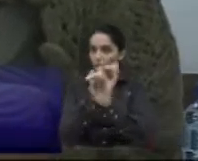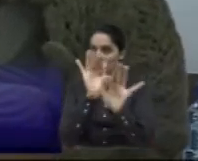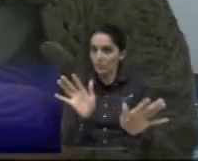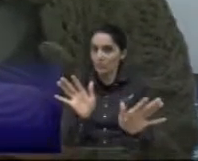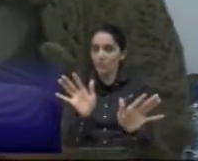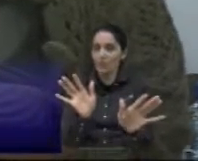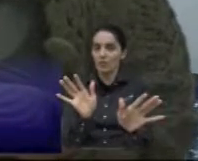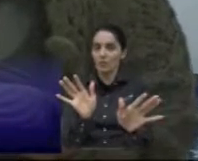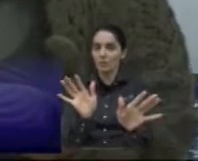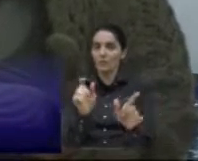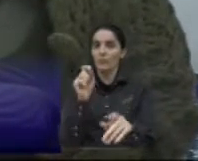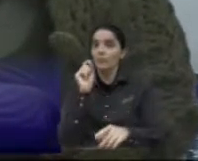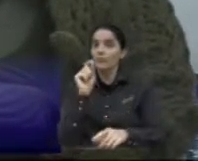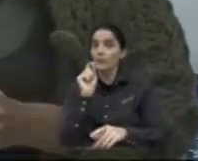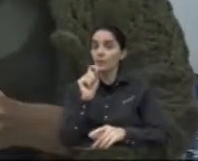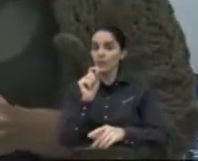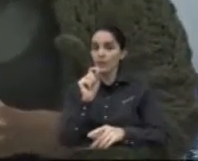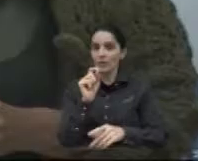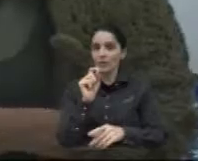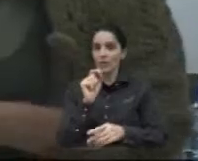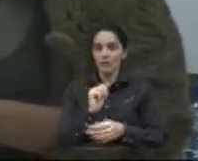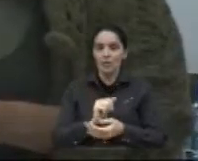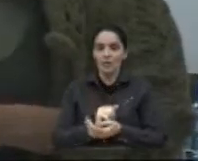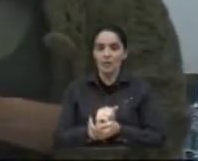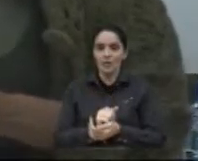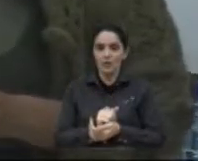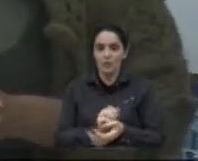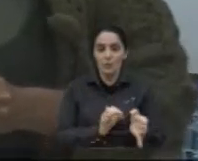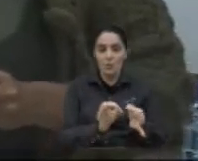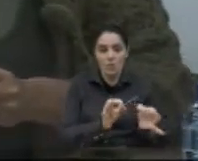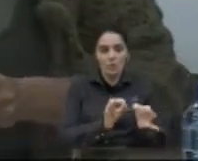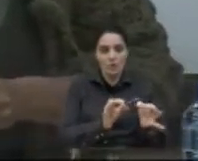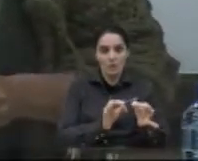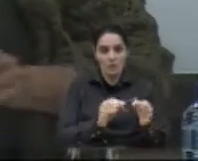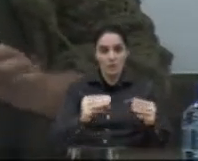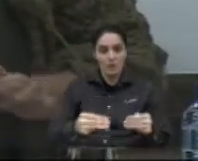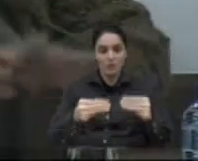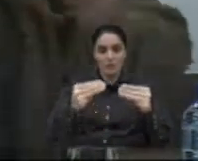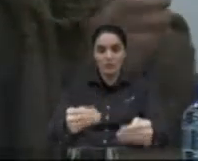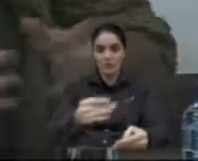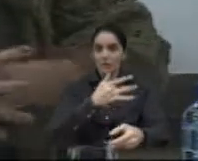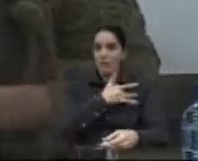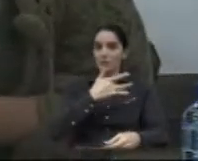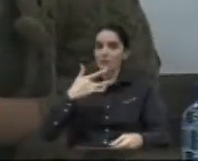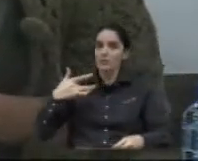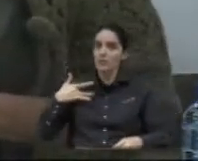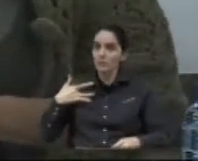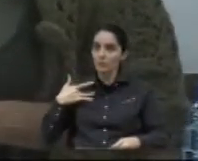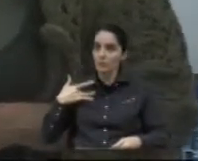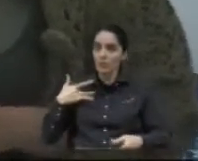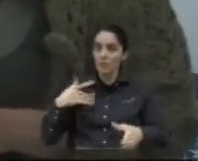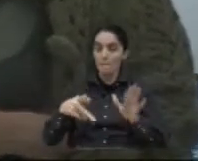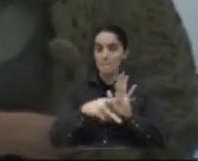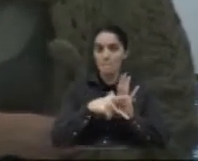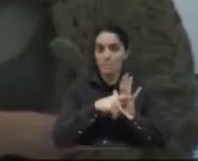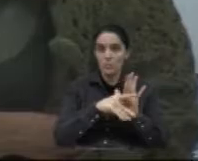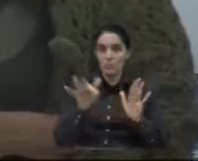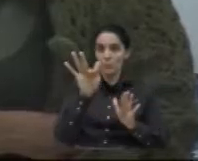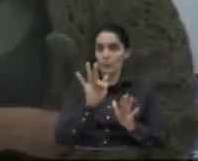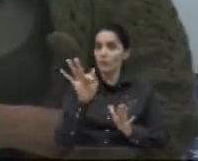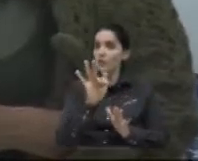quem comanda as doses é o Ministério da Saúde, então esfera federal, e